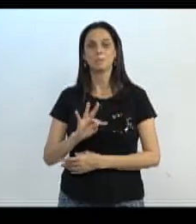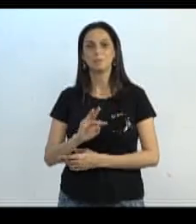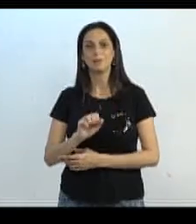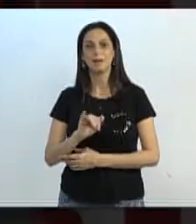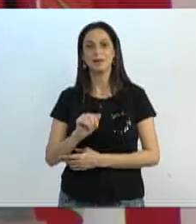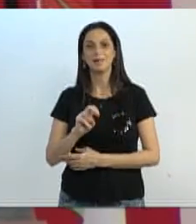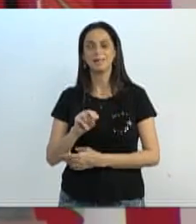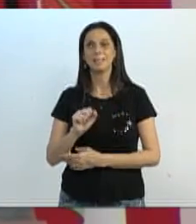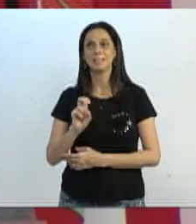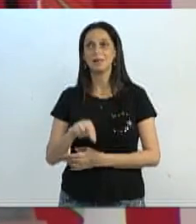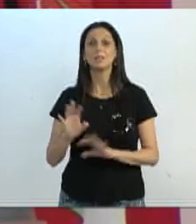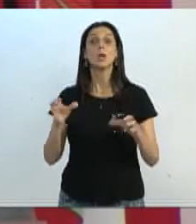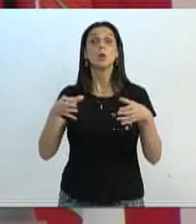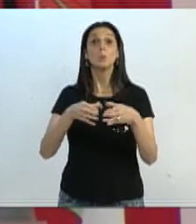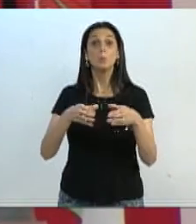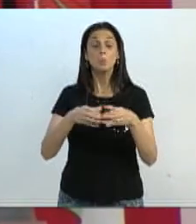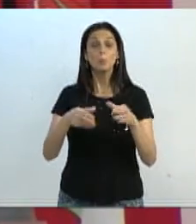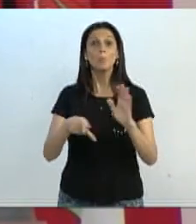Esse é da seleção brasileira.